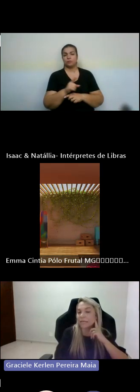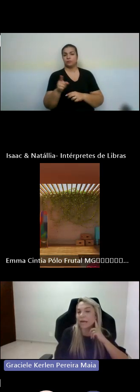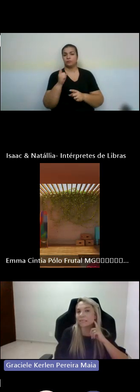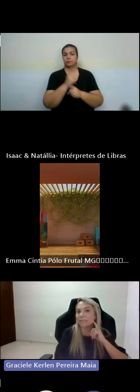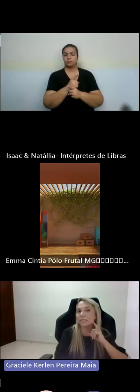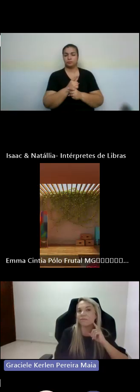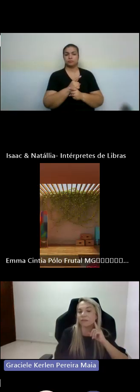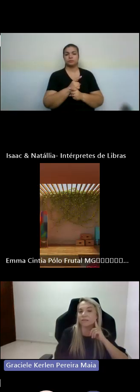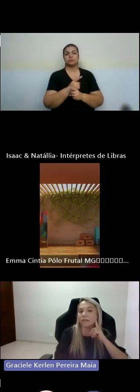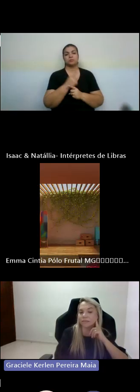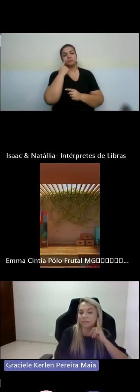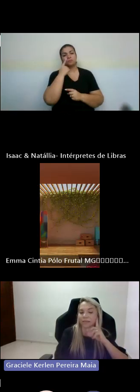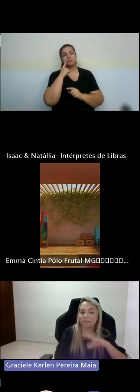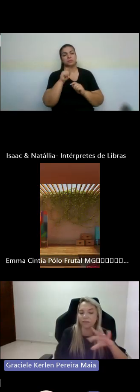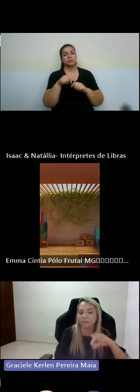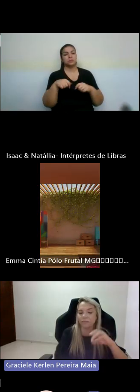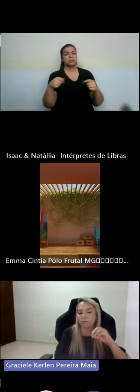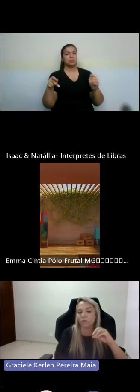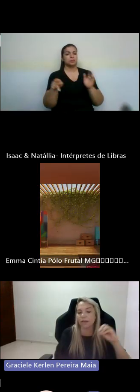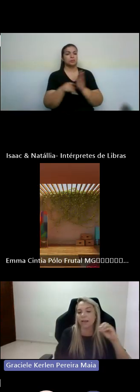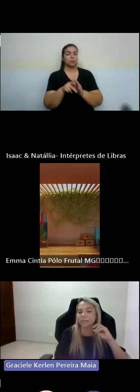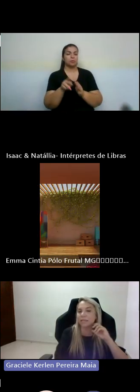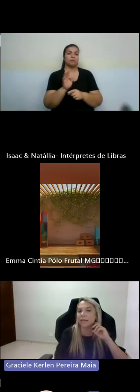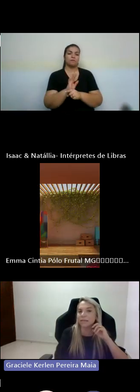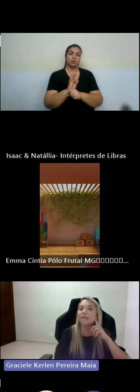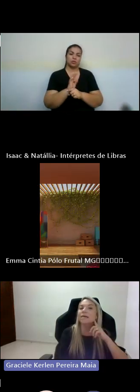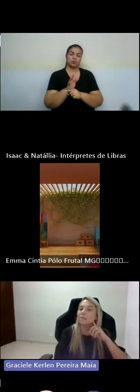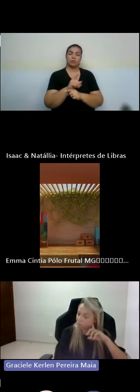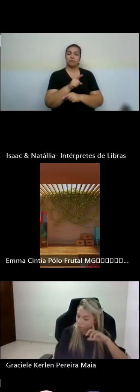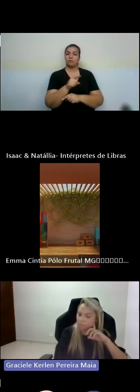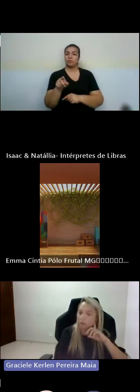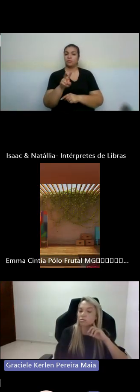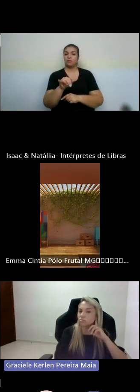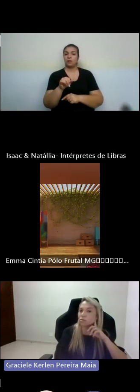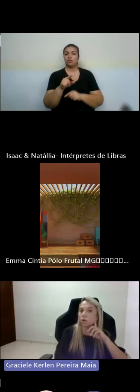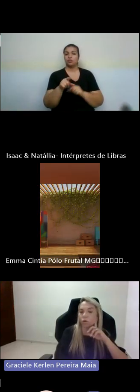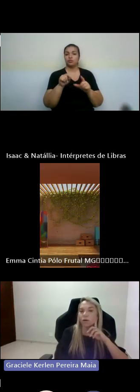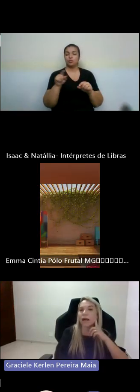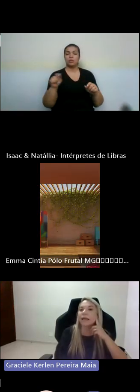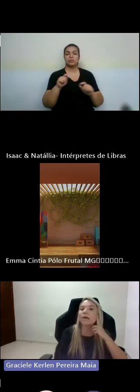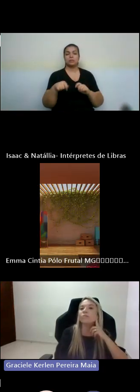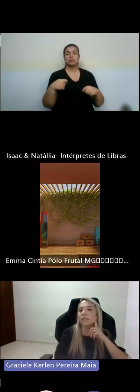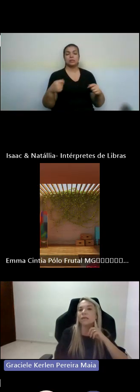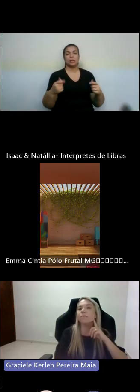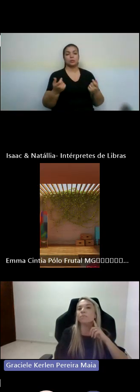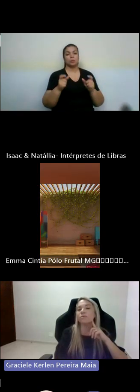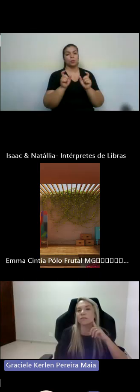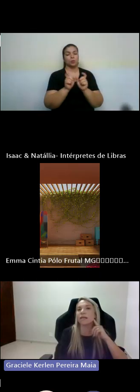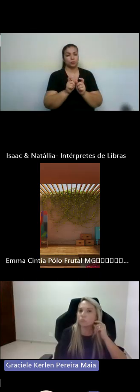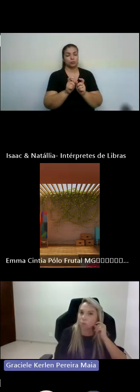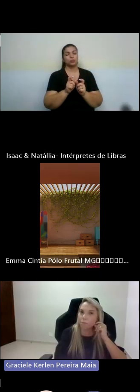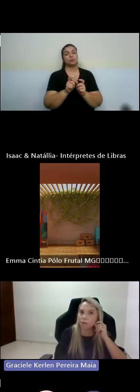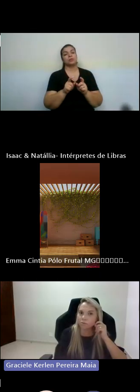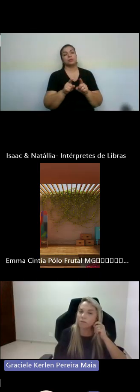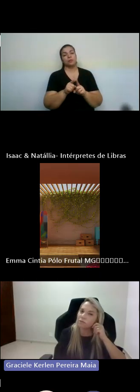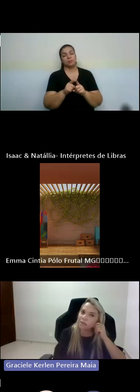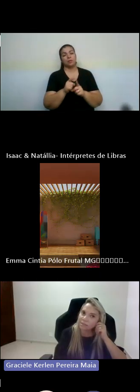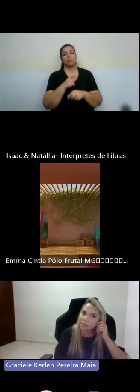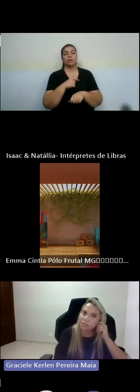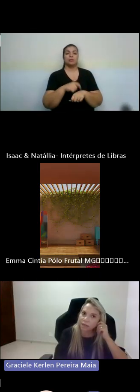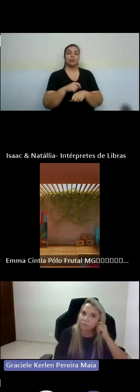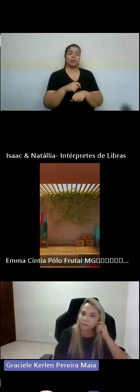pegar sinais desse vídeo, nesse vídeo vocês vão escolher lá sinais compostos e colocar lá o tempo e os sinais compostos